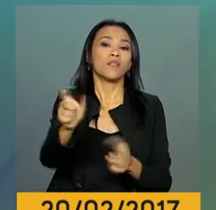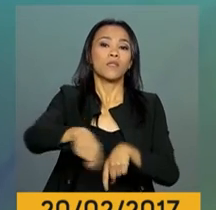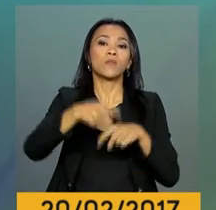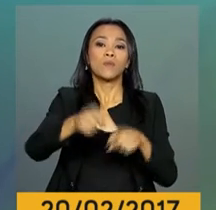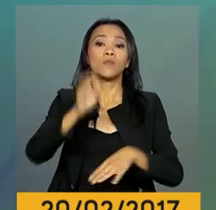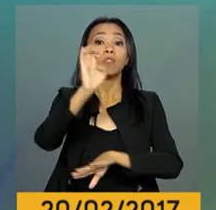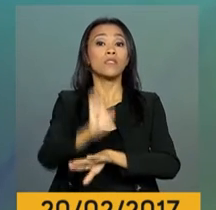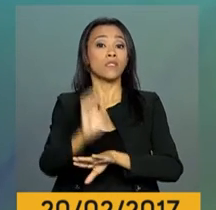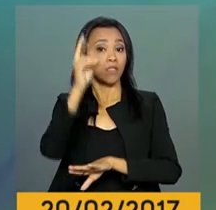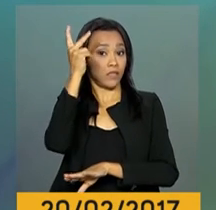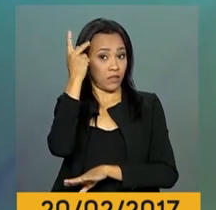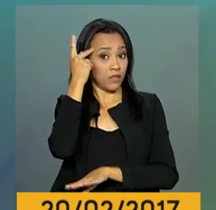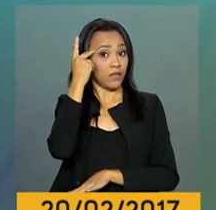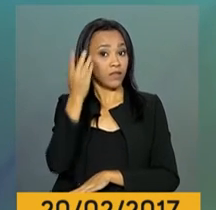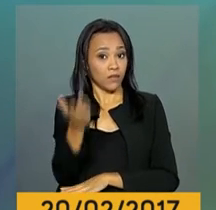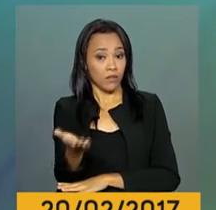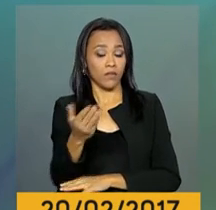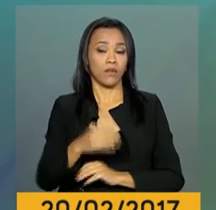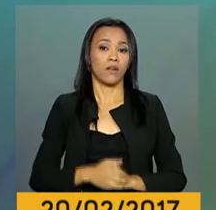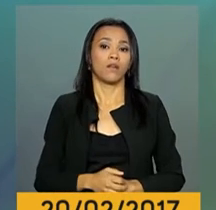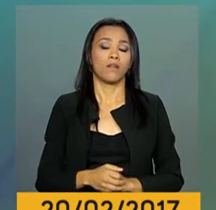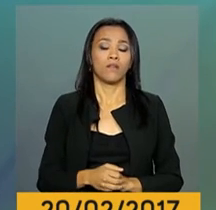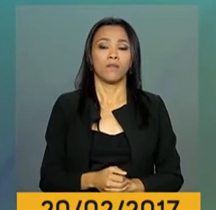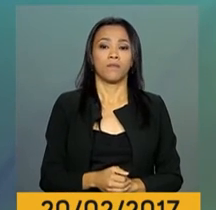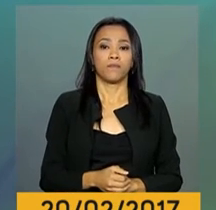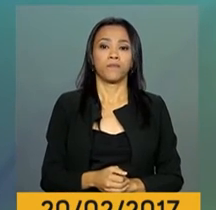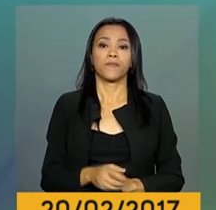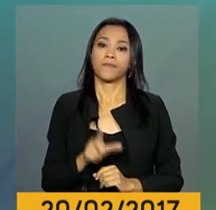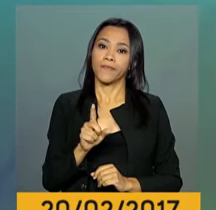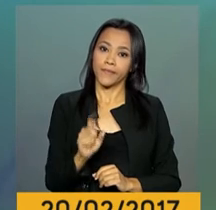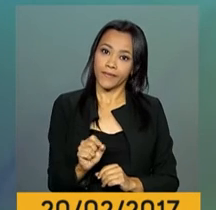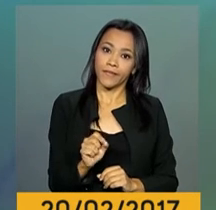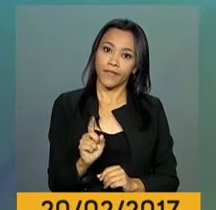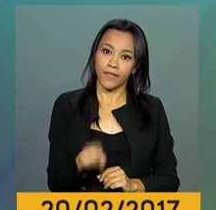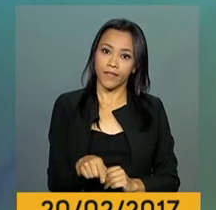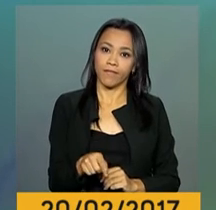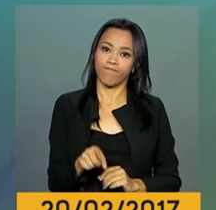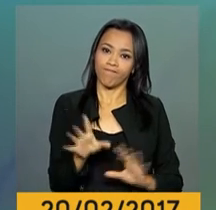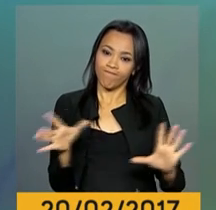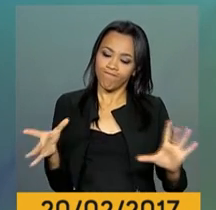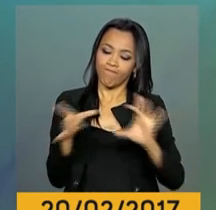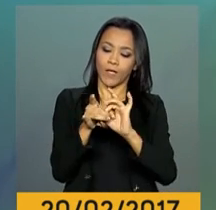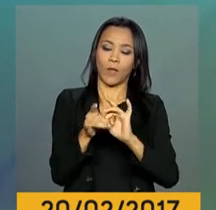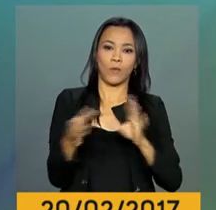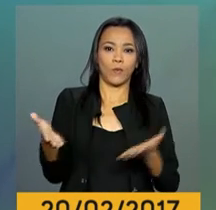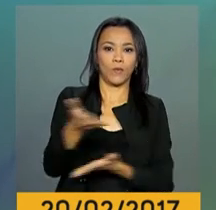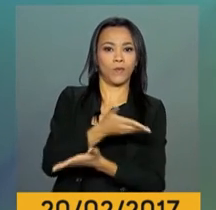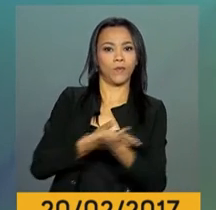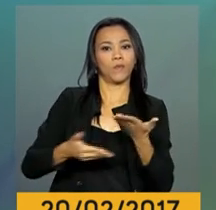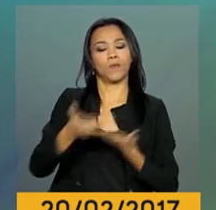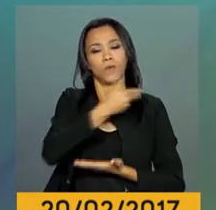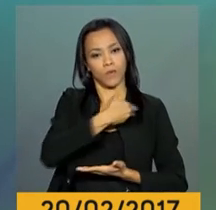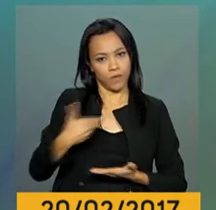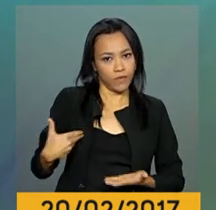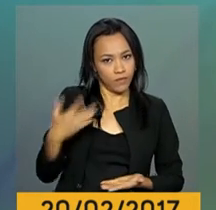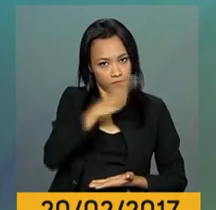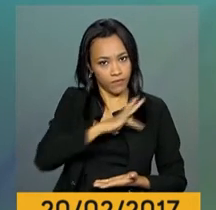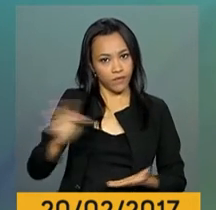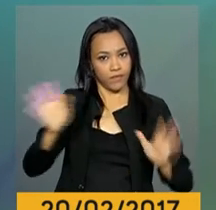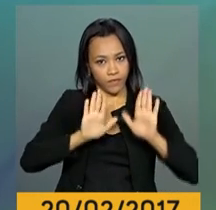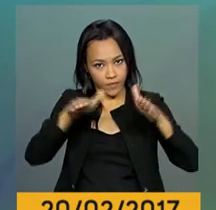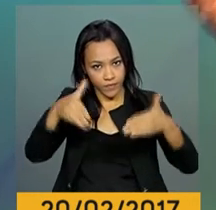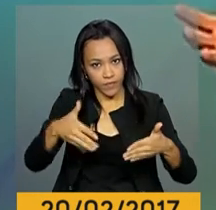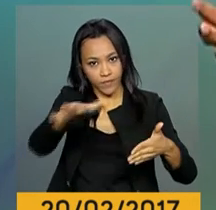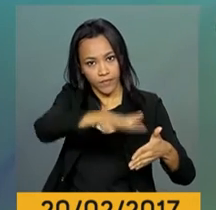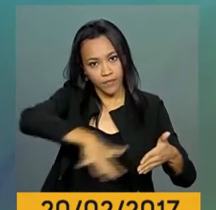Paulo, que também se irmana com o governo federal nessa atividade,